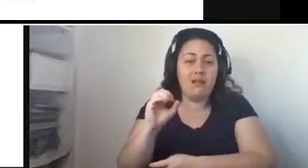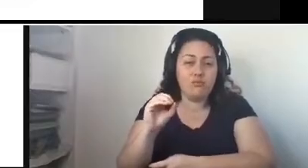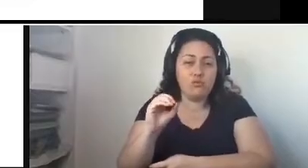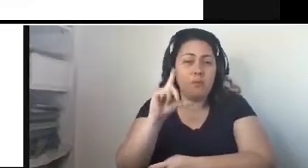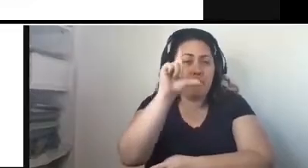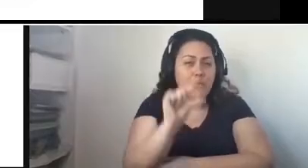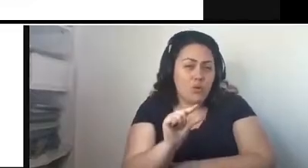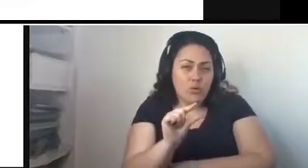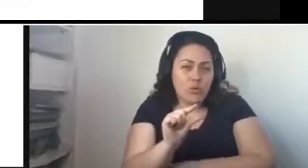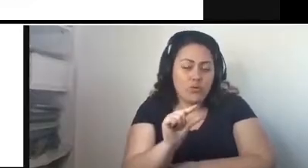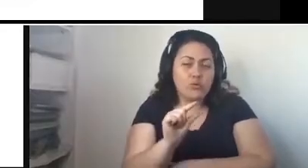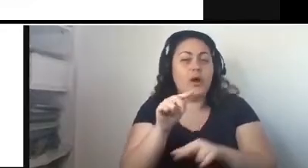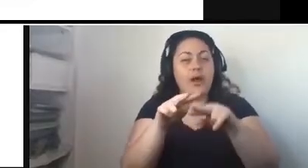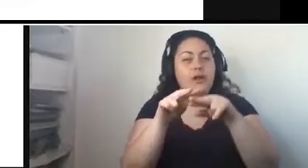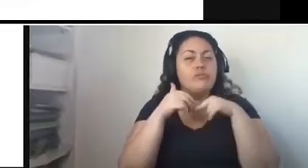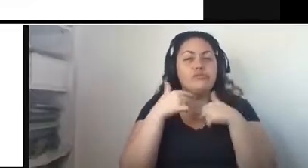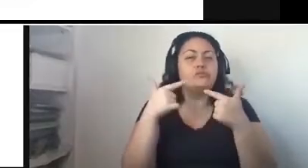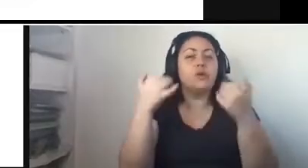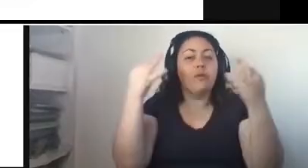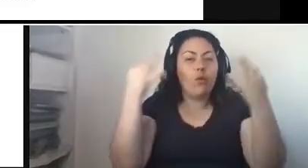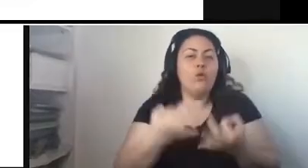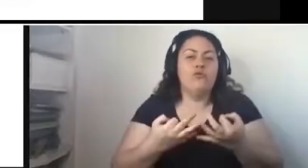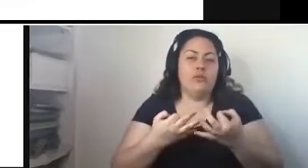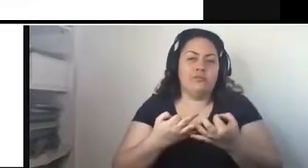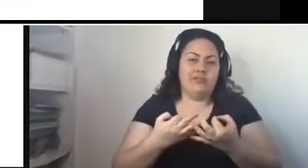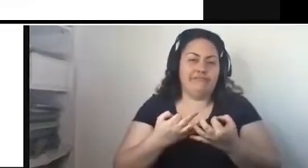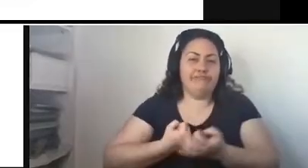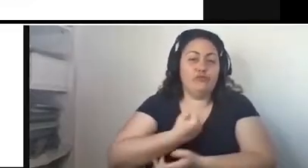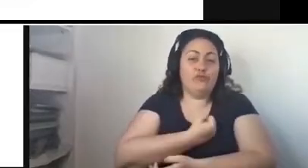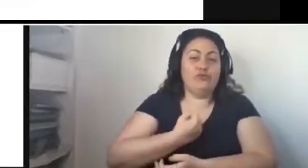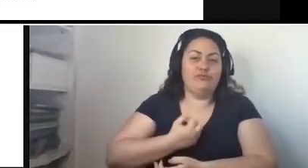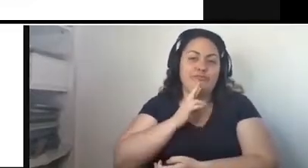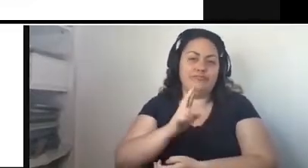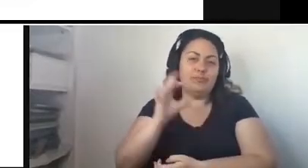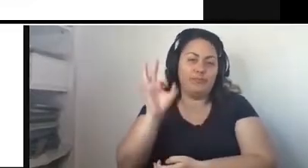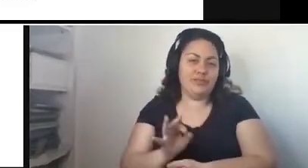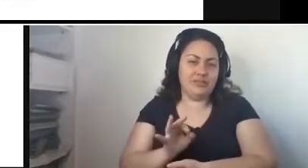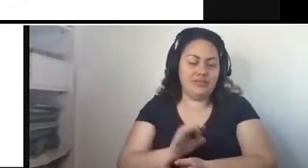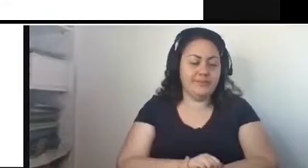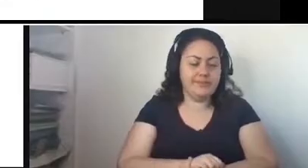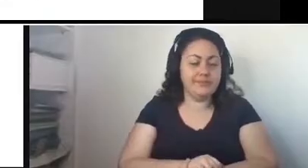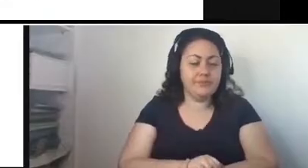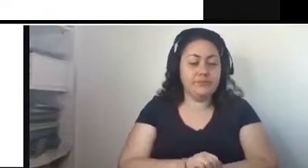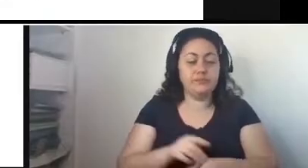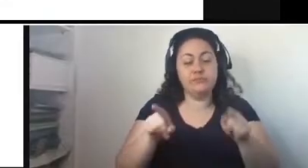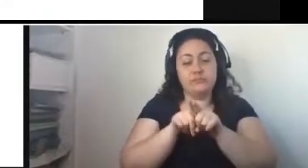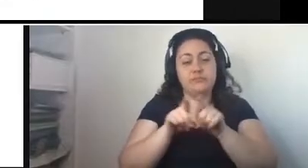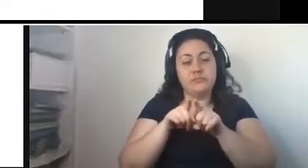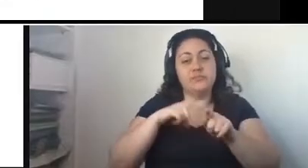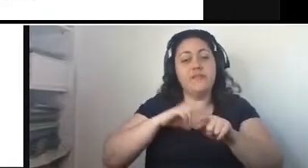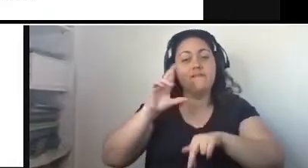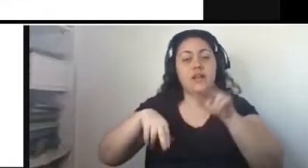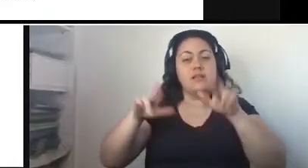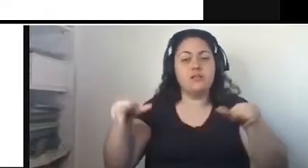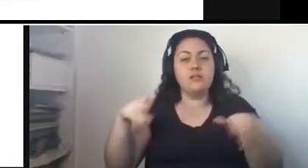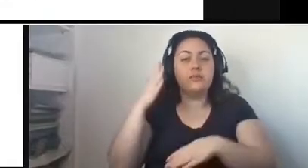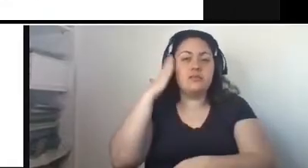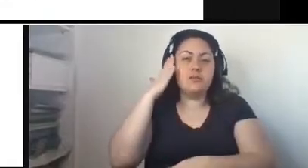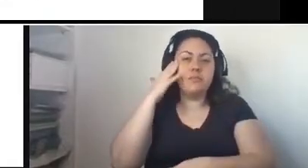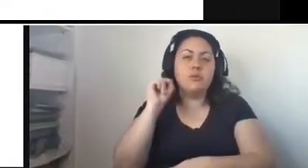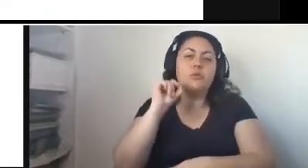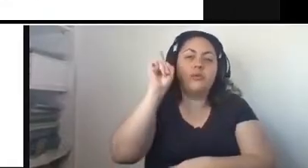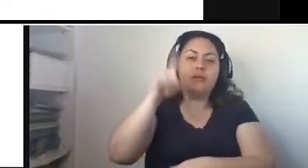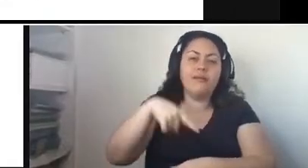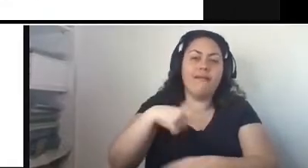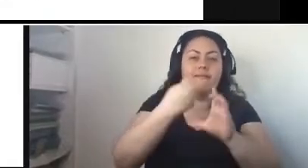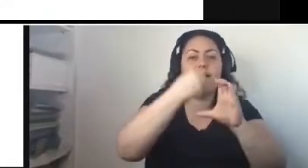a estimativa ficou muito imprecisa. E também houve uma variação na definição do que era um caso sintomático entre as